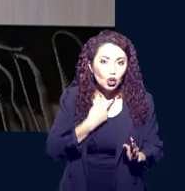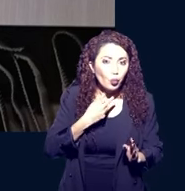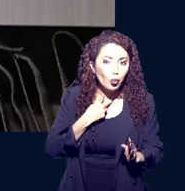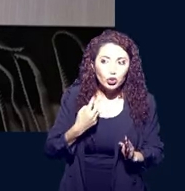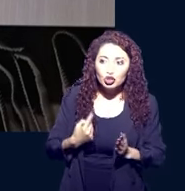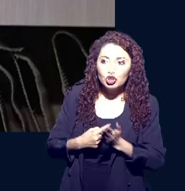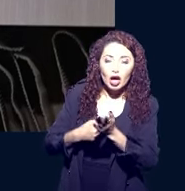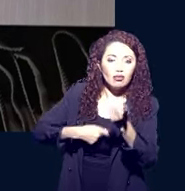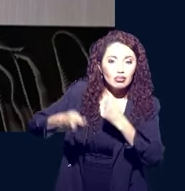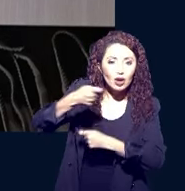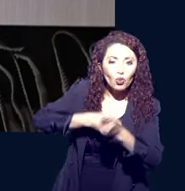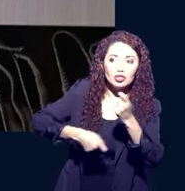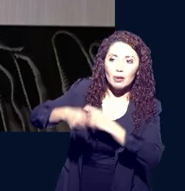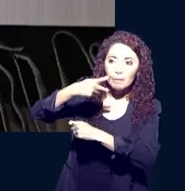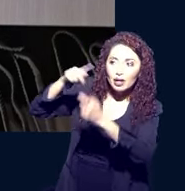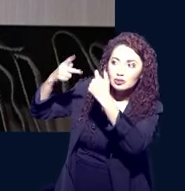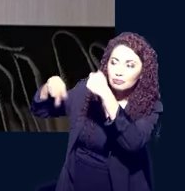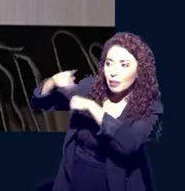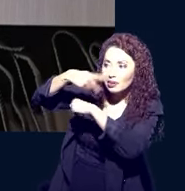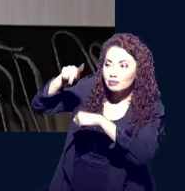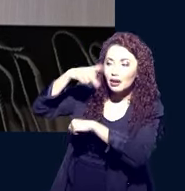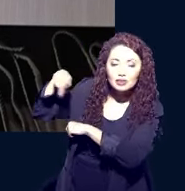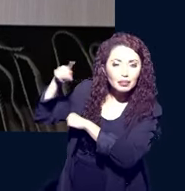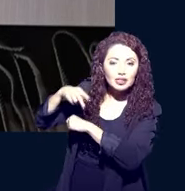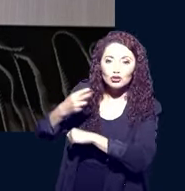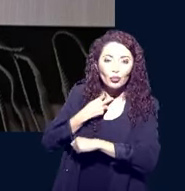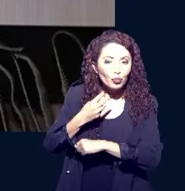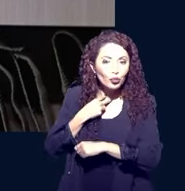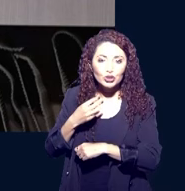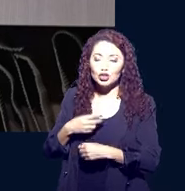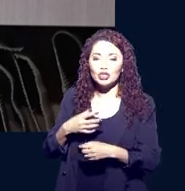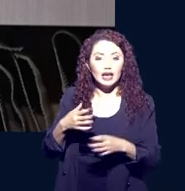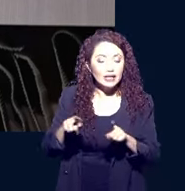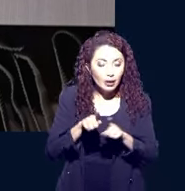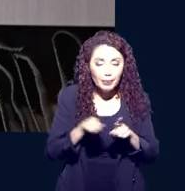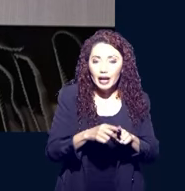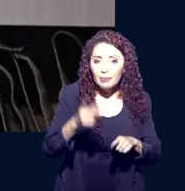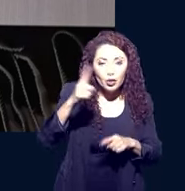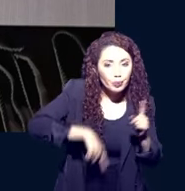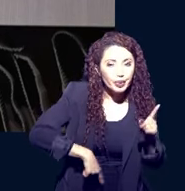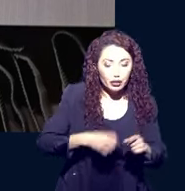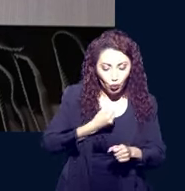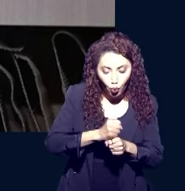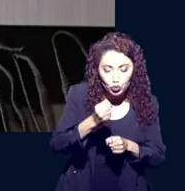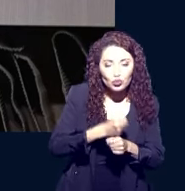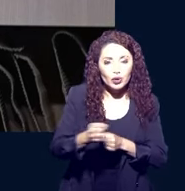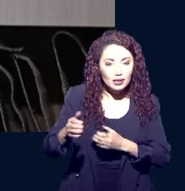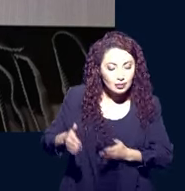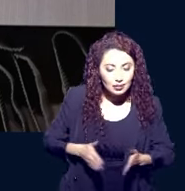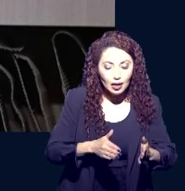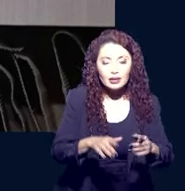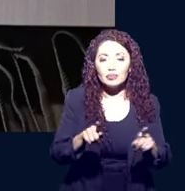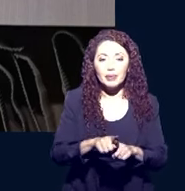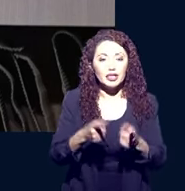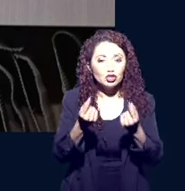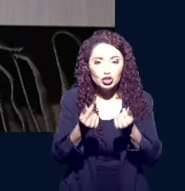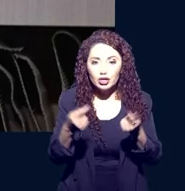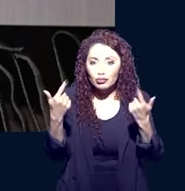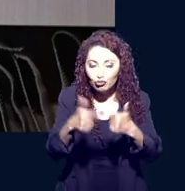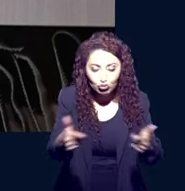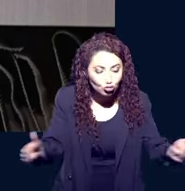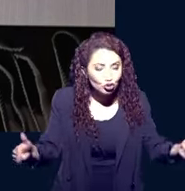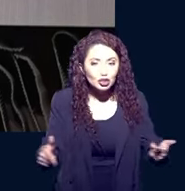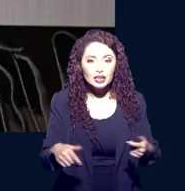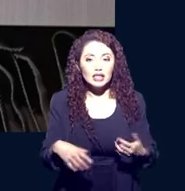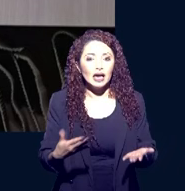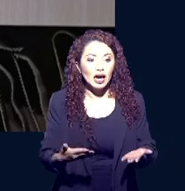manufaturas aqui na colônia era proibida a construção de estradas não havia moeda em circulação as trocas eram feitas